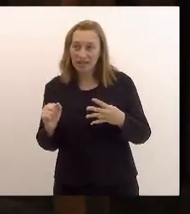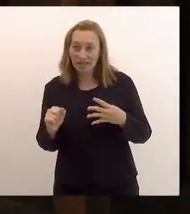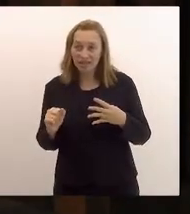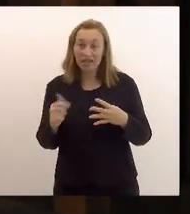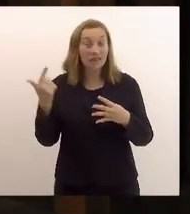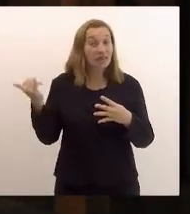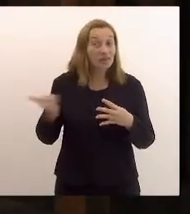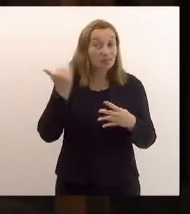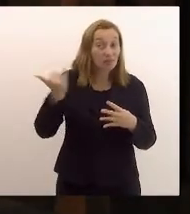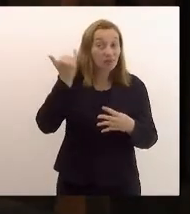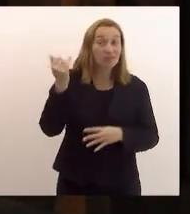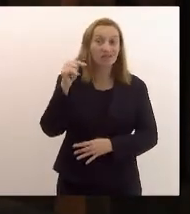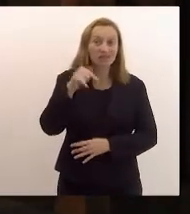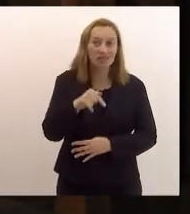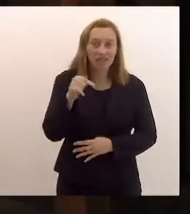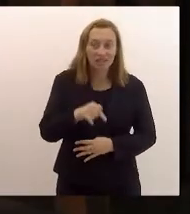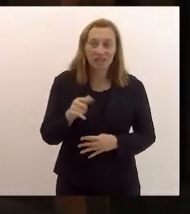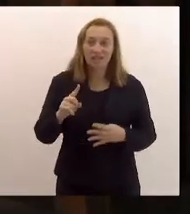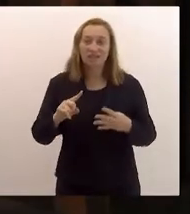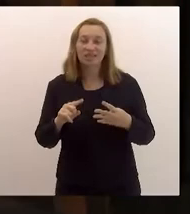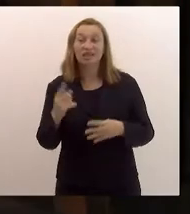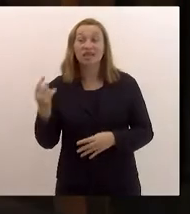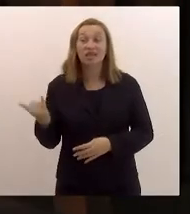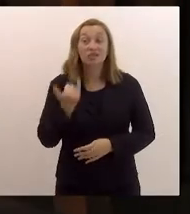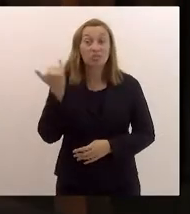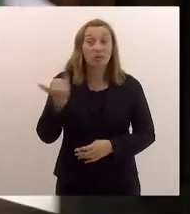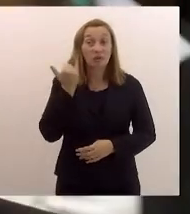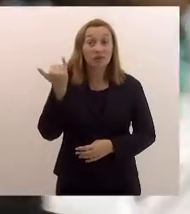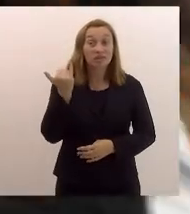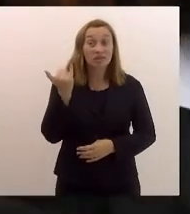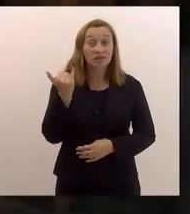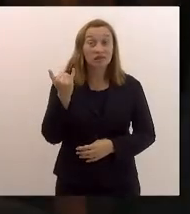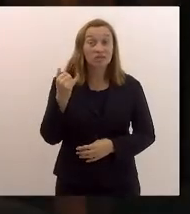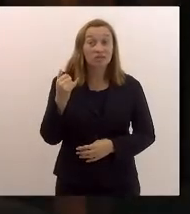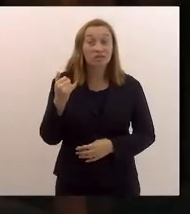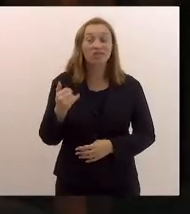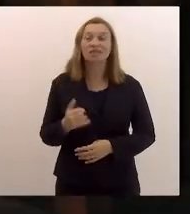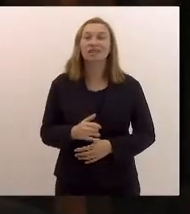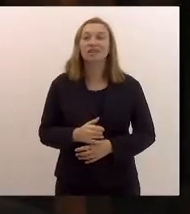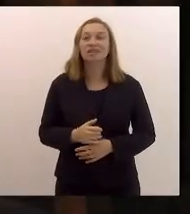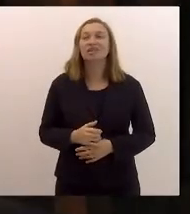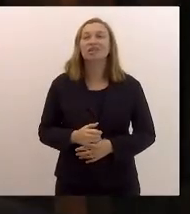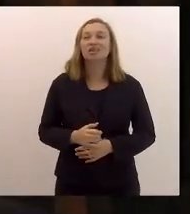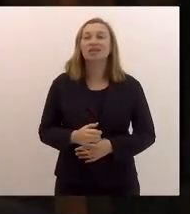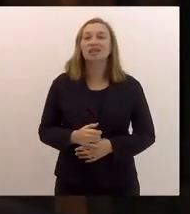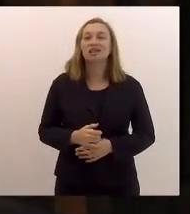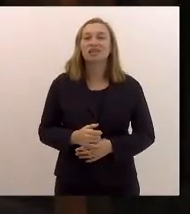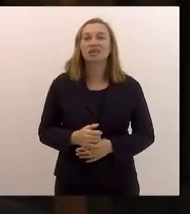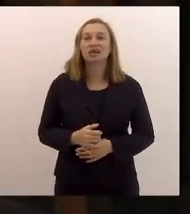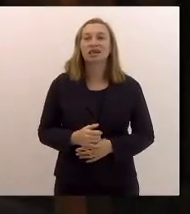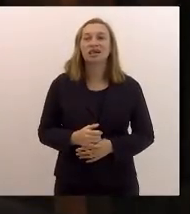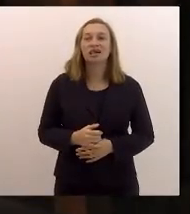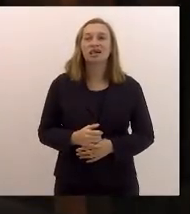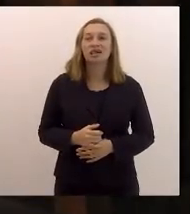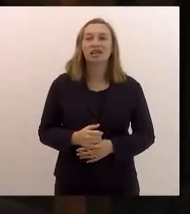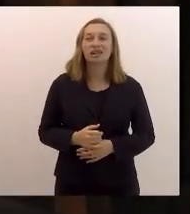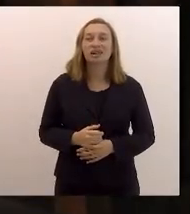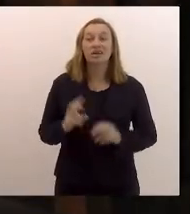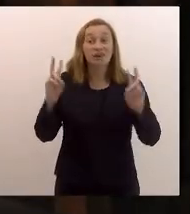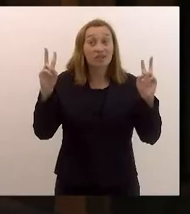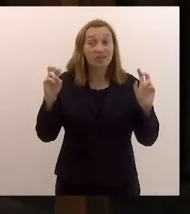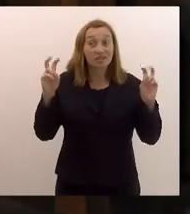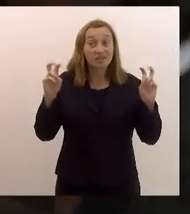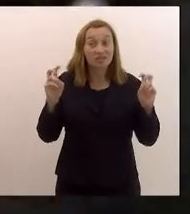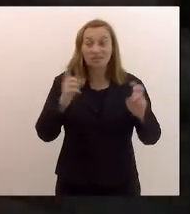então importante aqui importante sobretudo que se diga aqui quando o